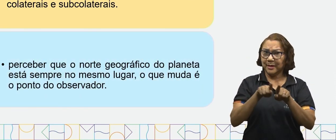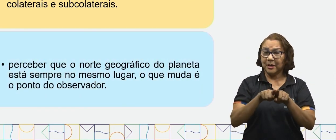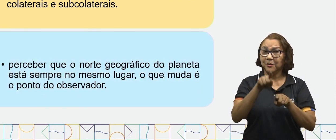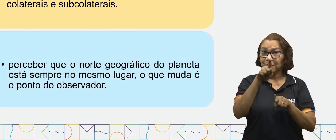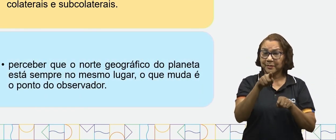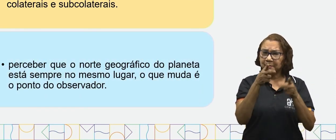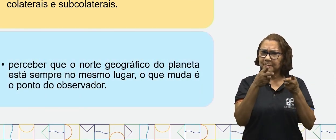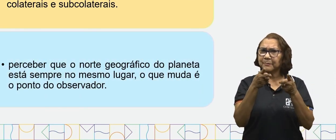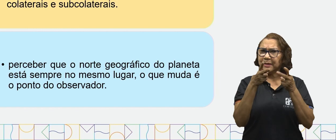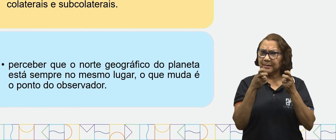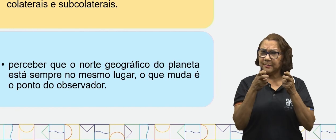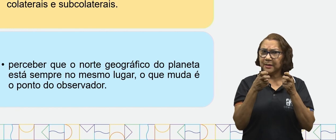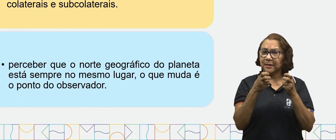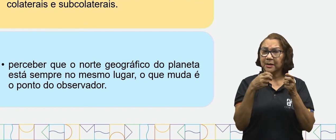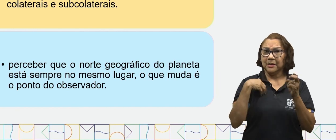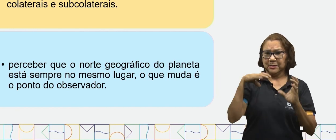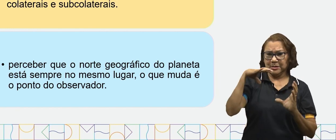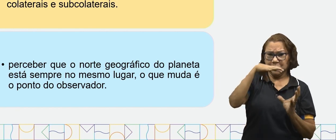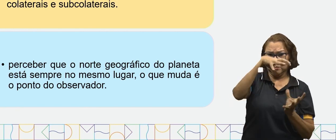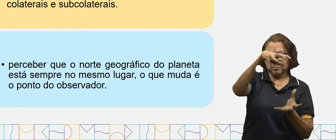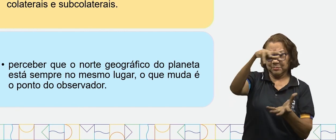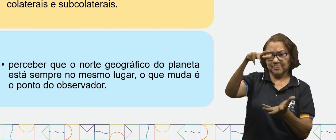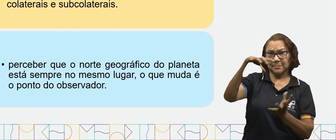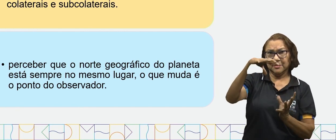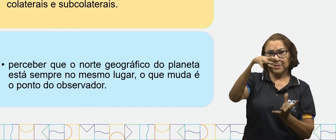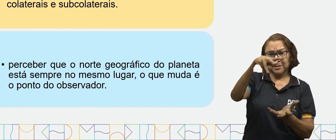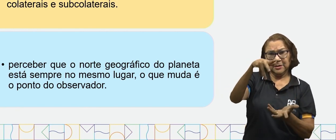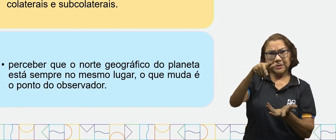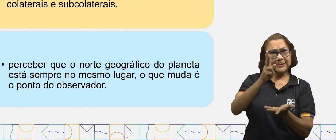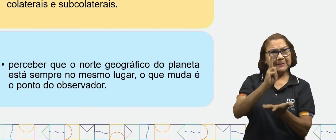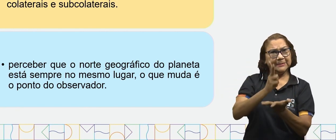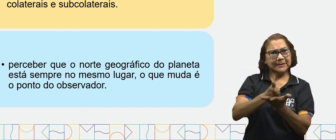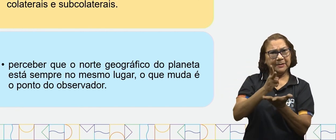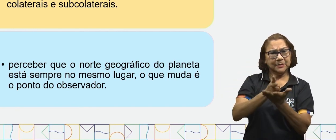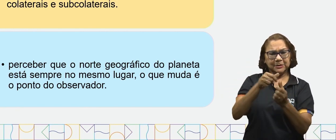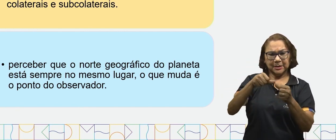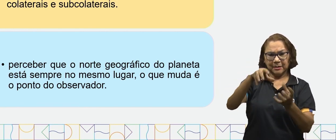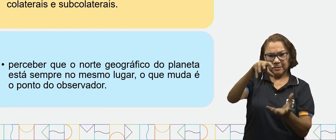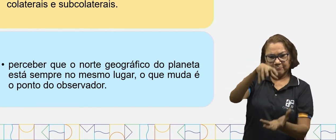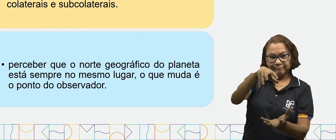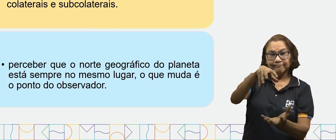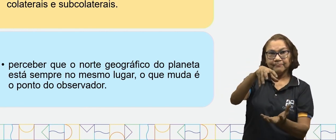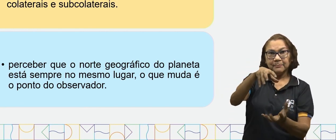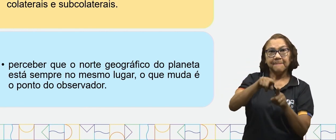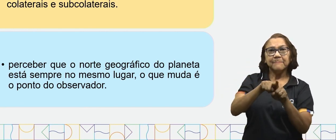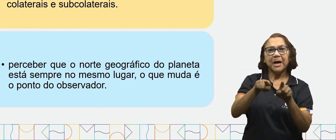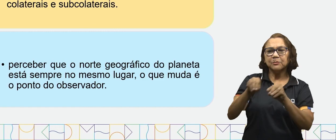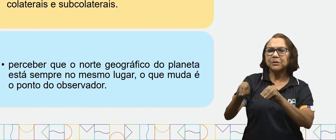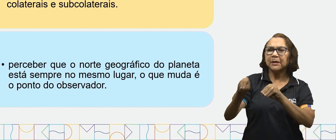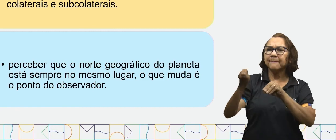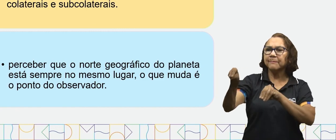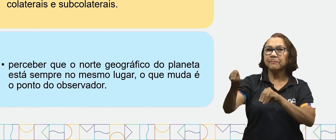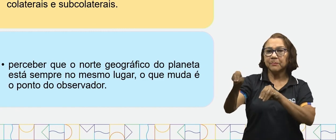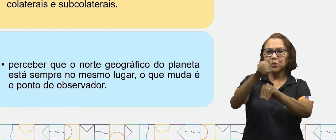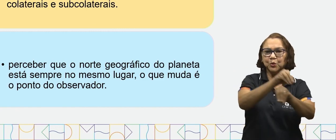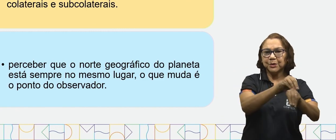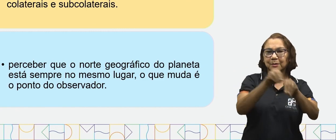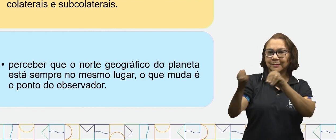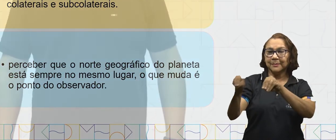dos ventos é uma forma mais usada para a representação dos pontos cardeais, colaterais e